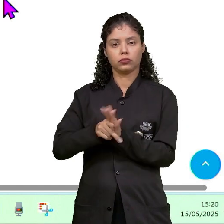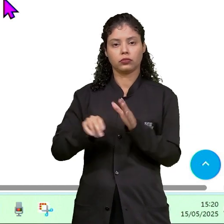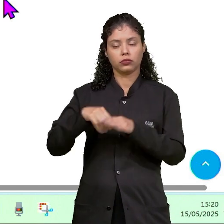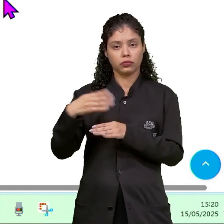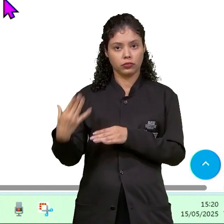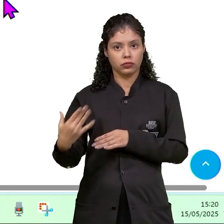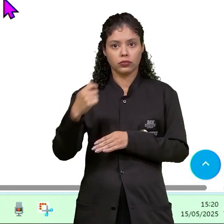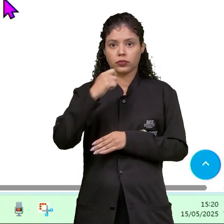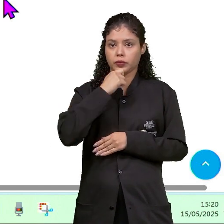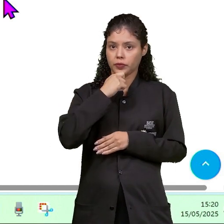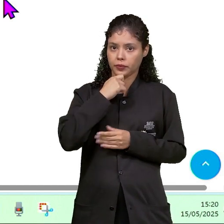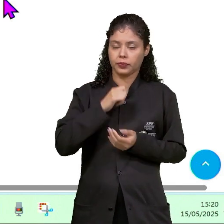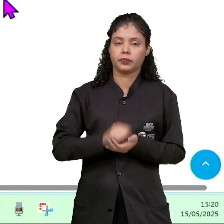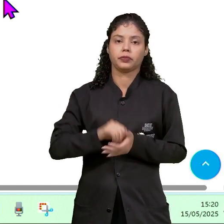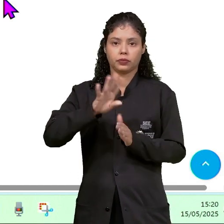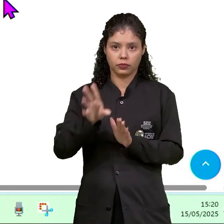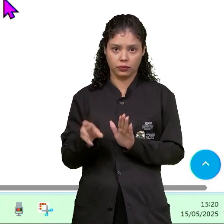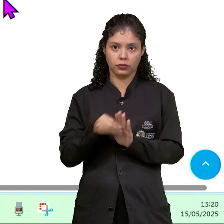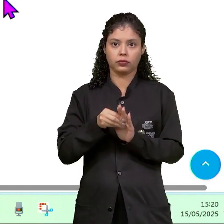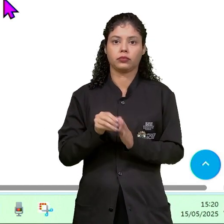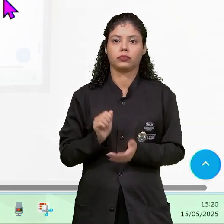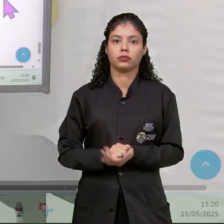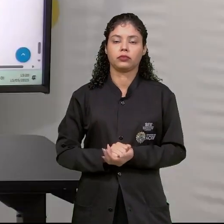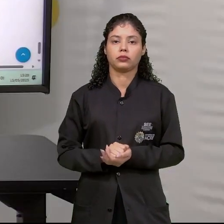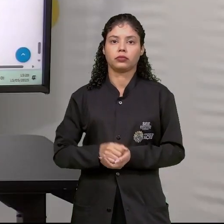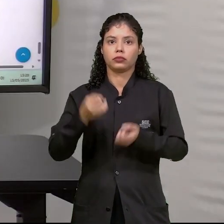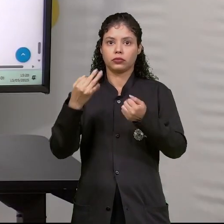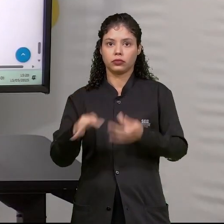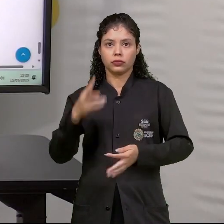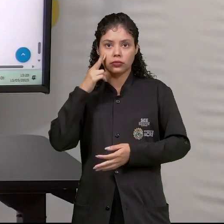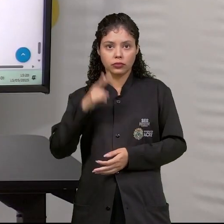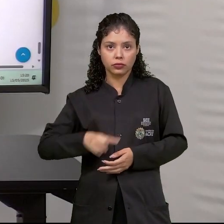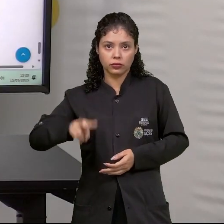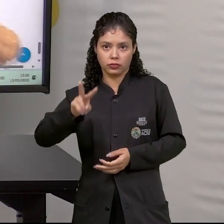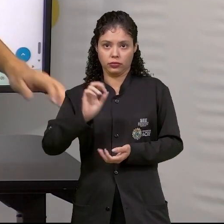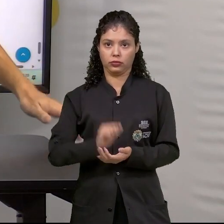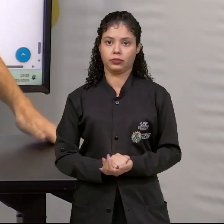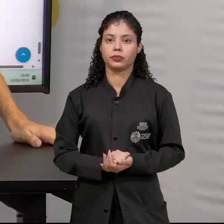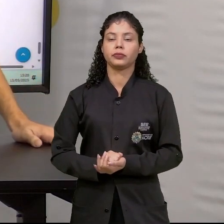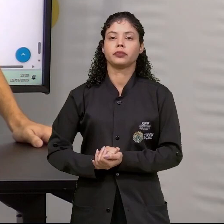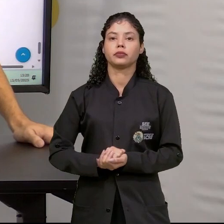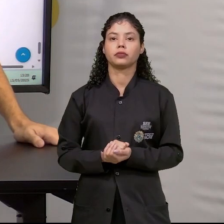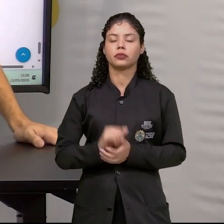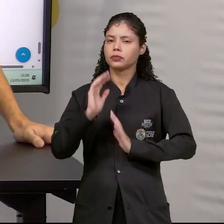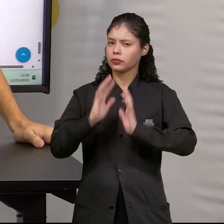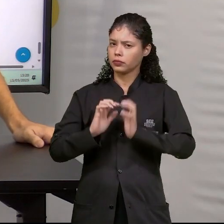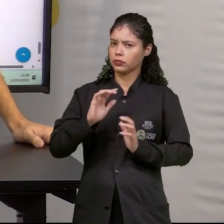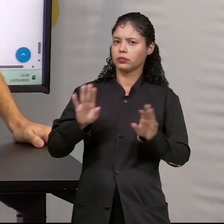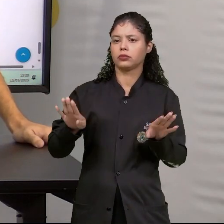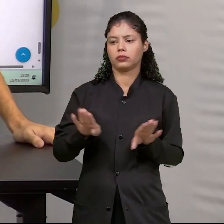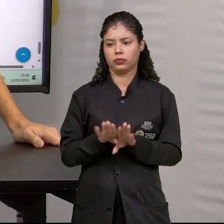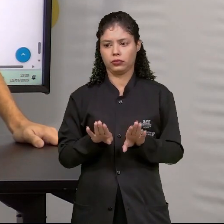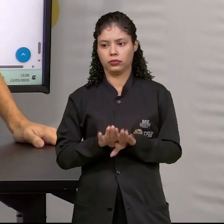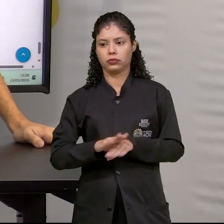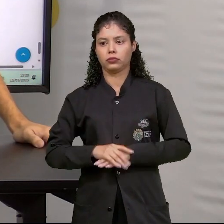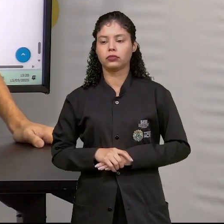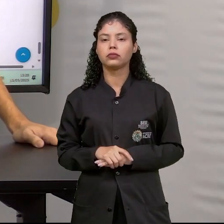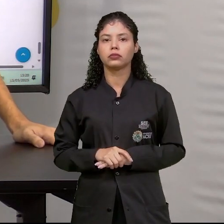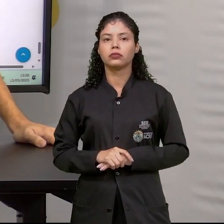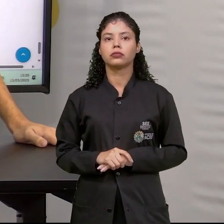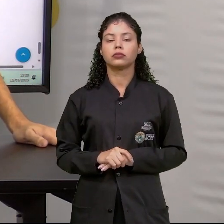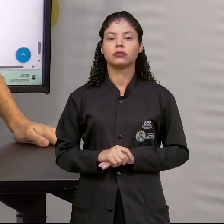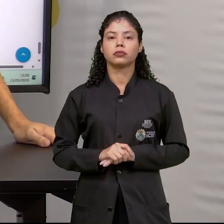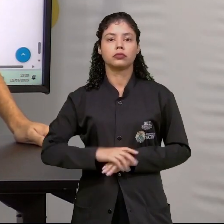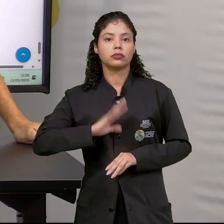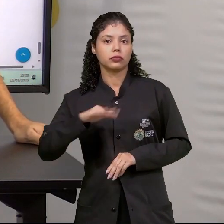eu coloquei no SEI. Gente, só para me explicar uma coisa para vocês aqui, que para vocês que às vezes se confunde também. Quando